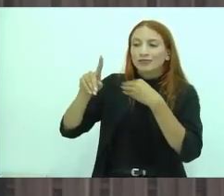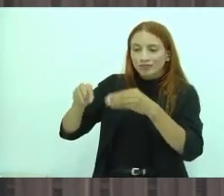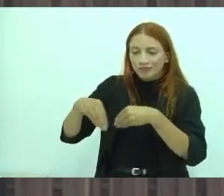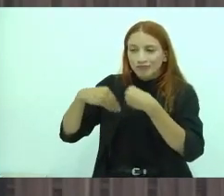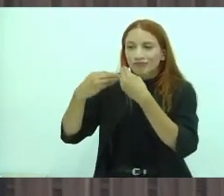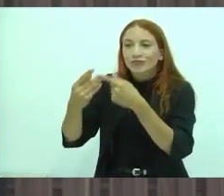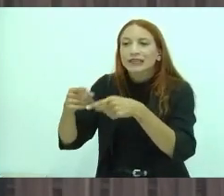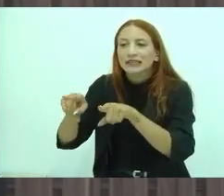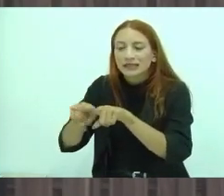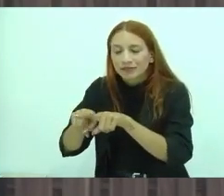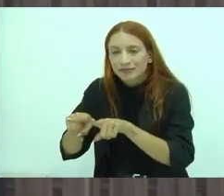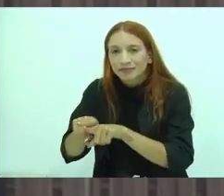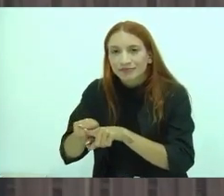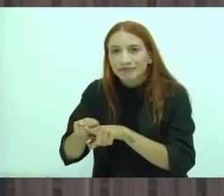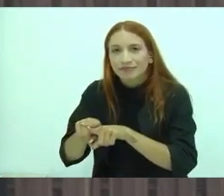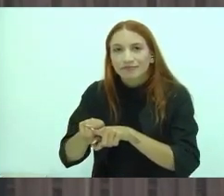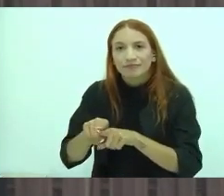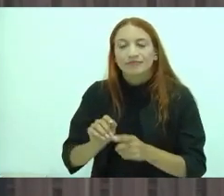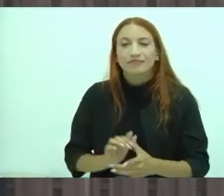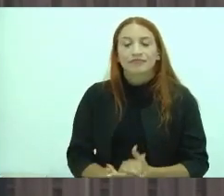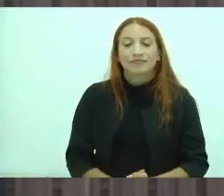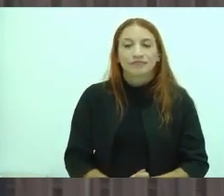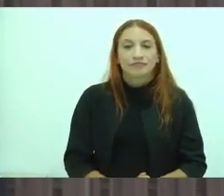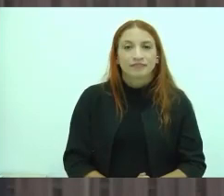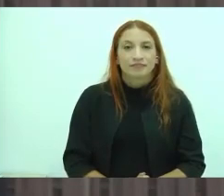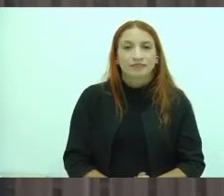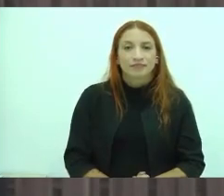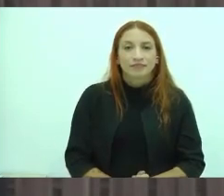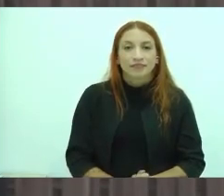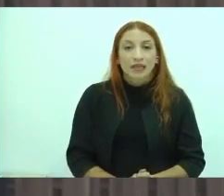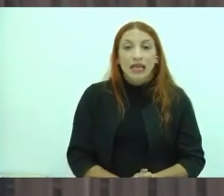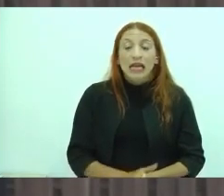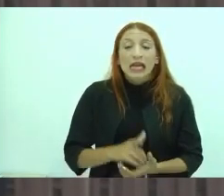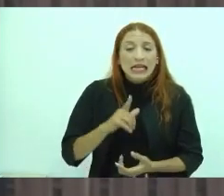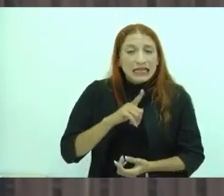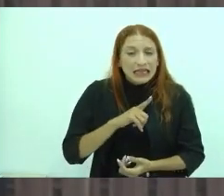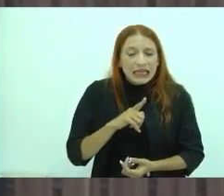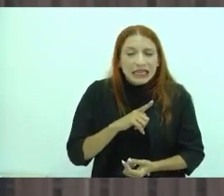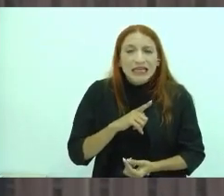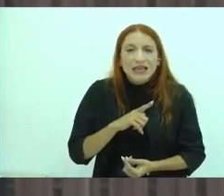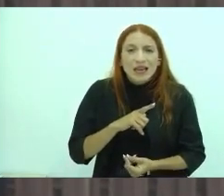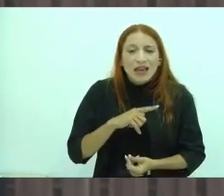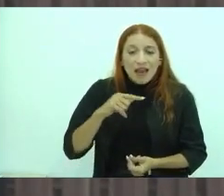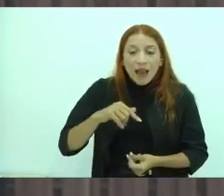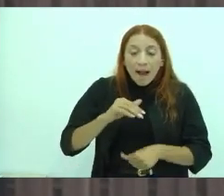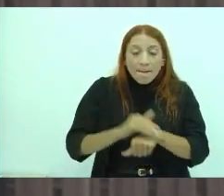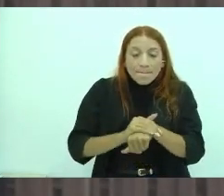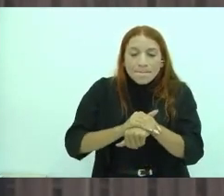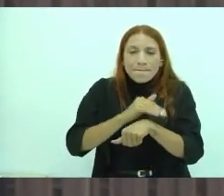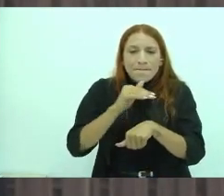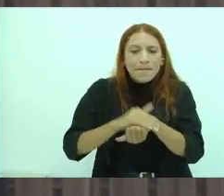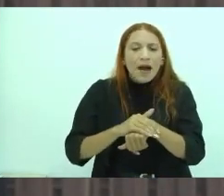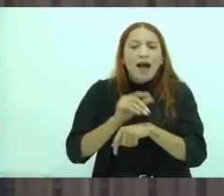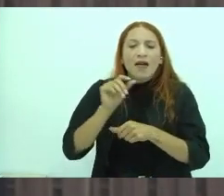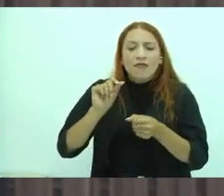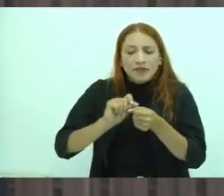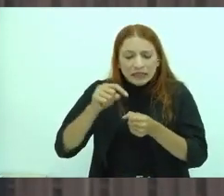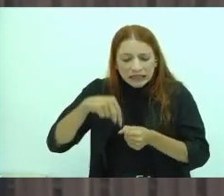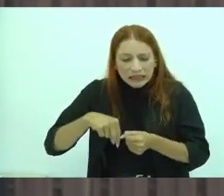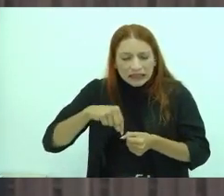que certamente Ele tem algo para a gente fazer nessa terra,